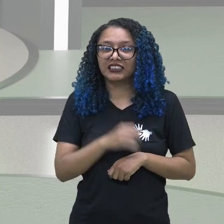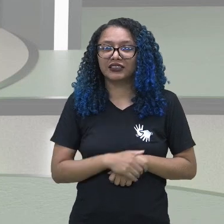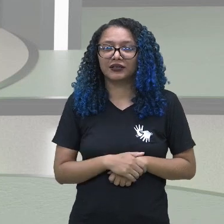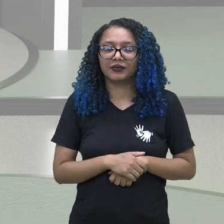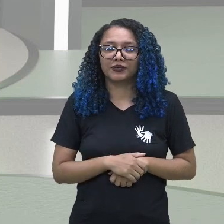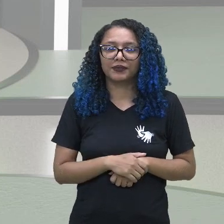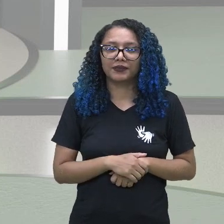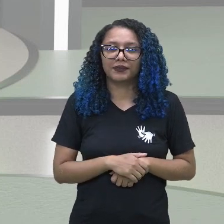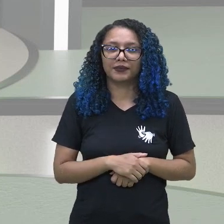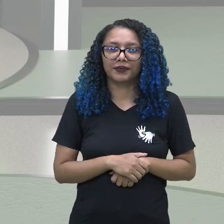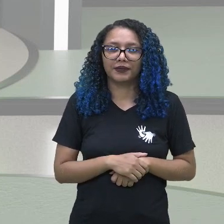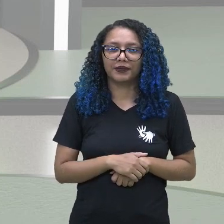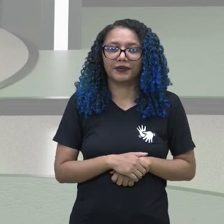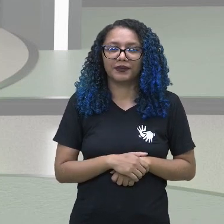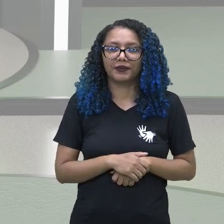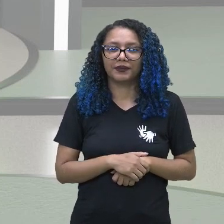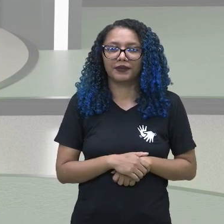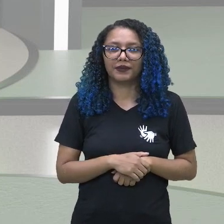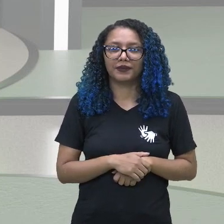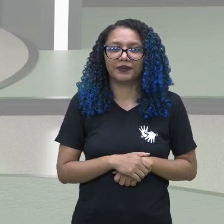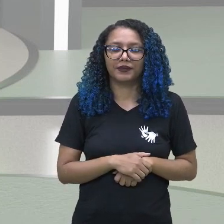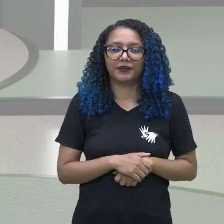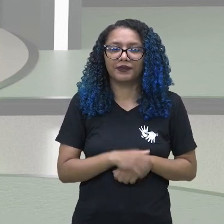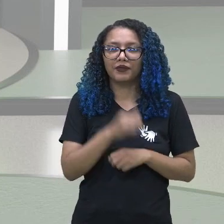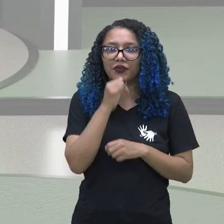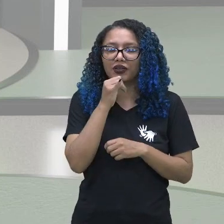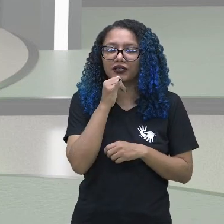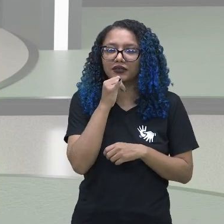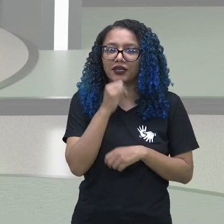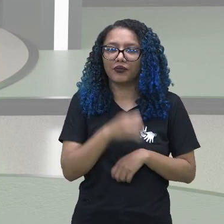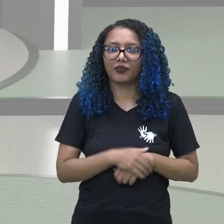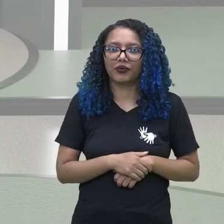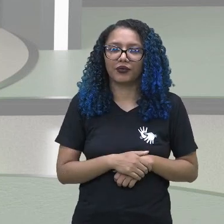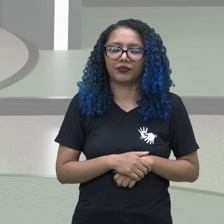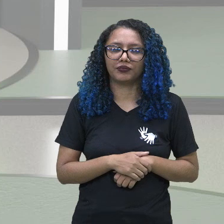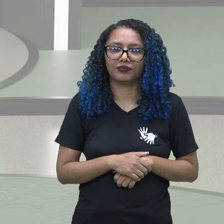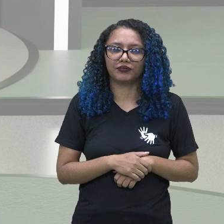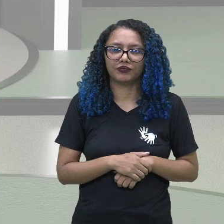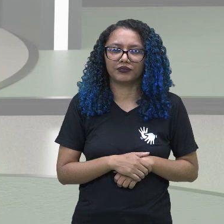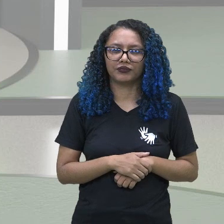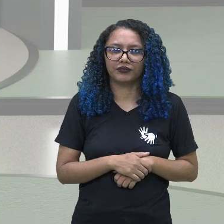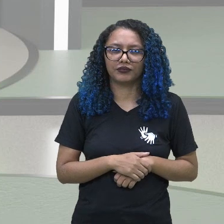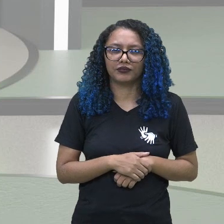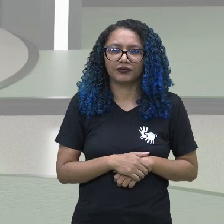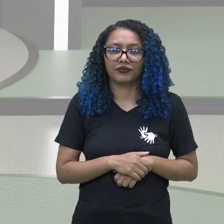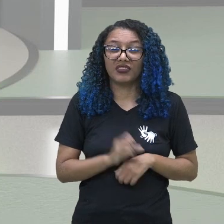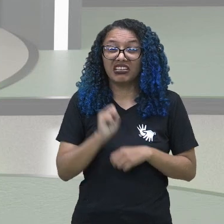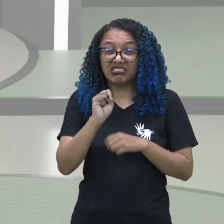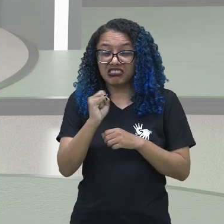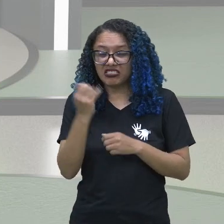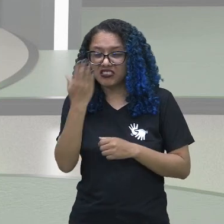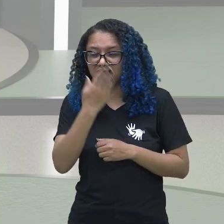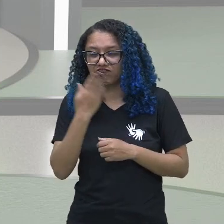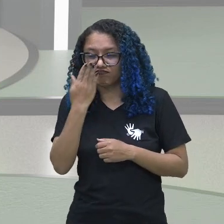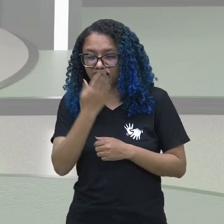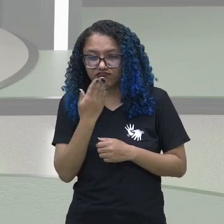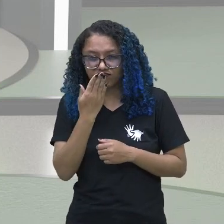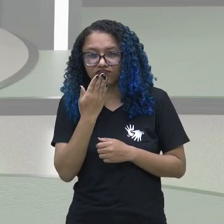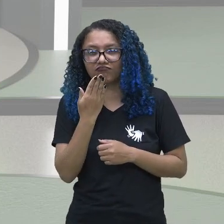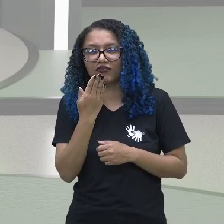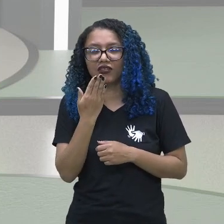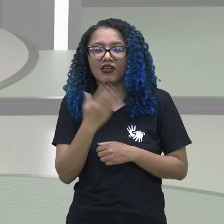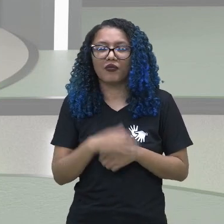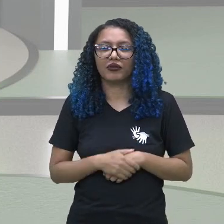adversa, né? Em que não tem mais, o corpo não tem mais uma quantidade de carboidrato e não tem mais uma quantidade de